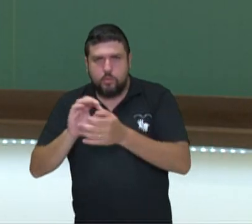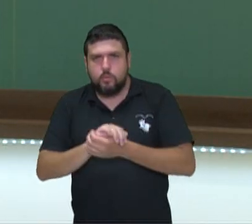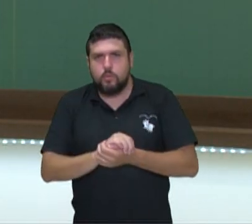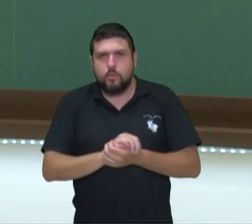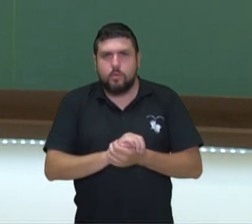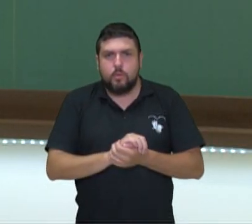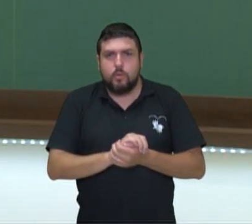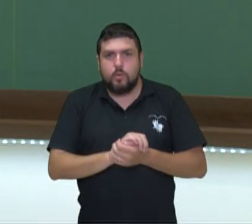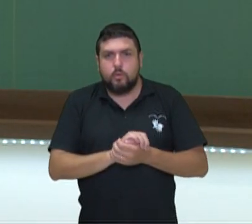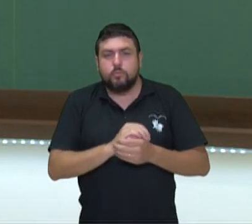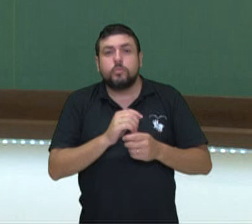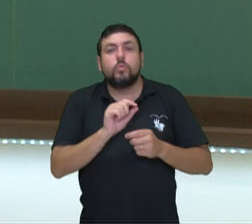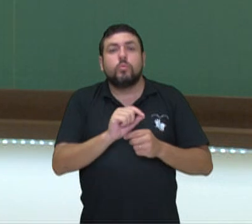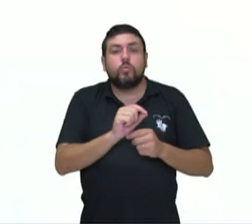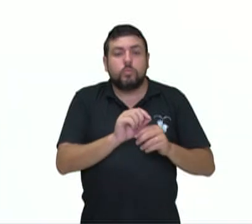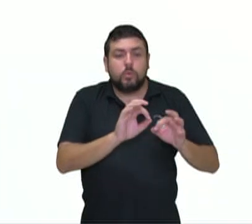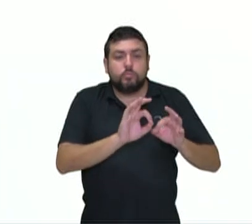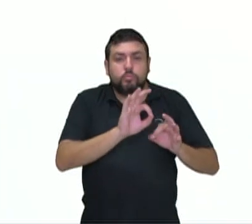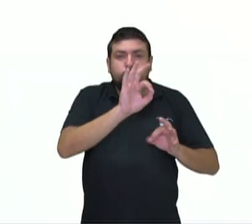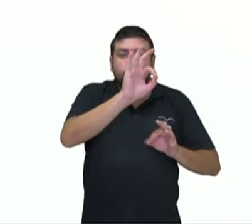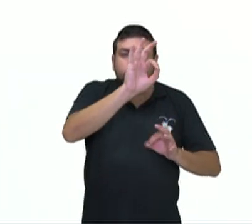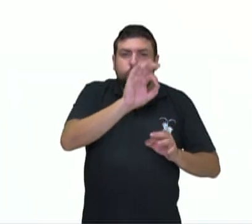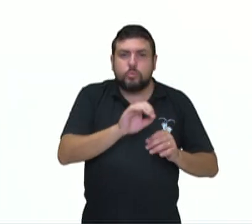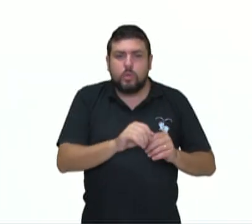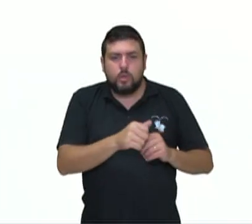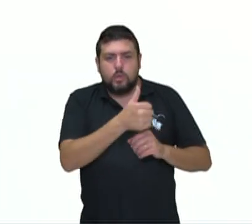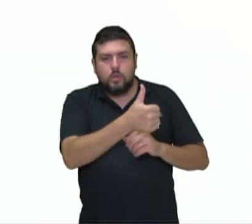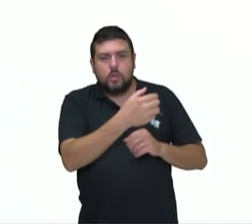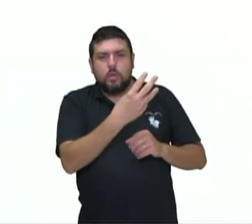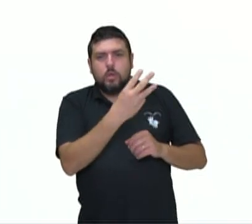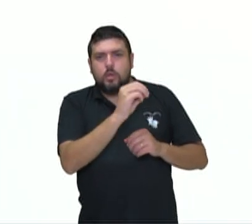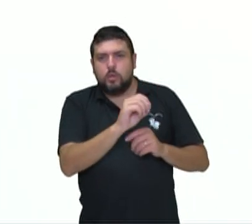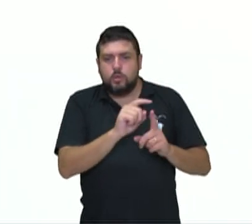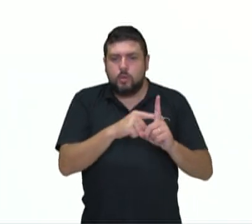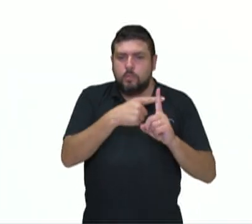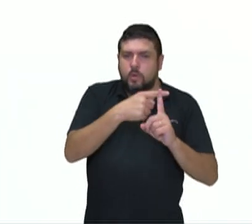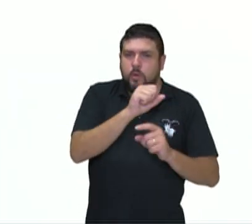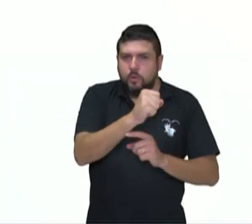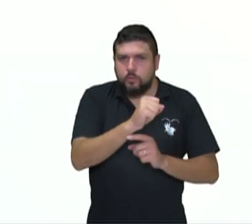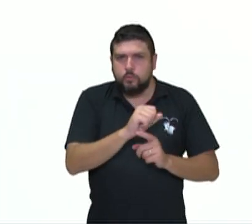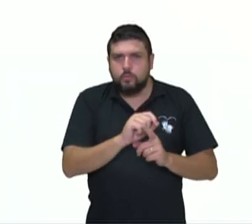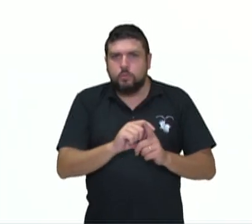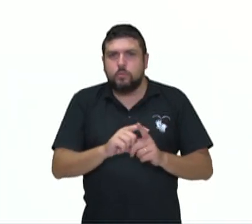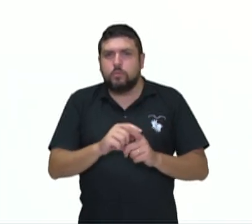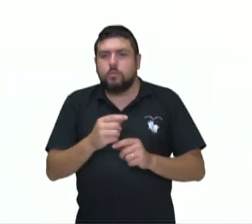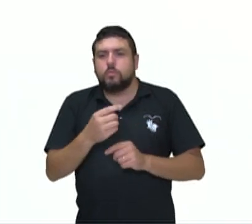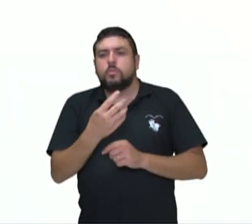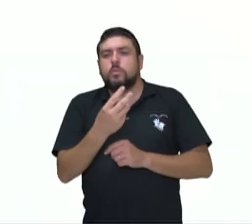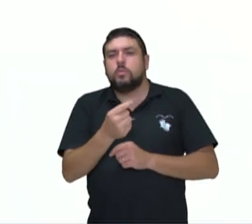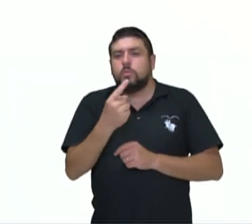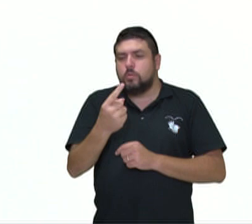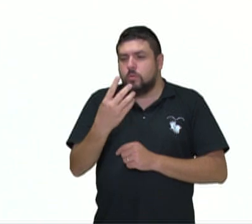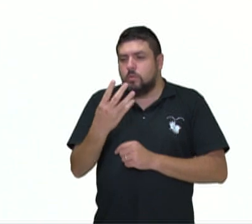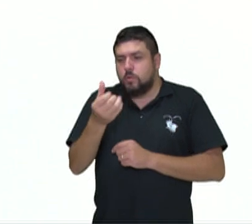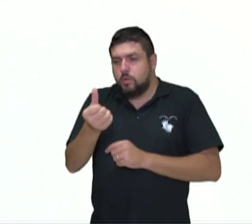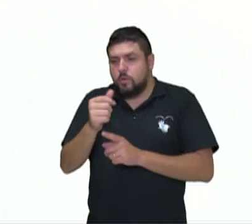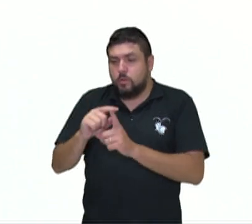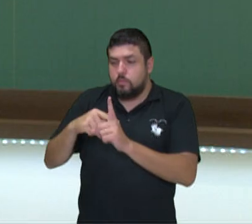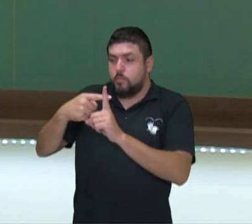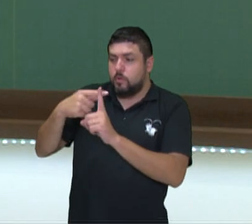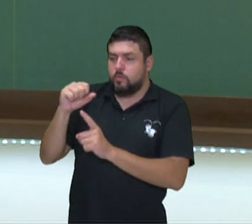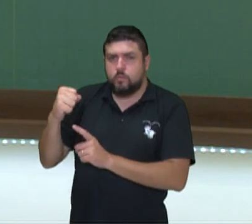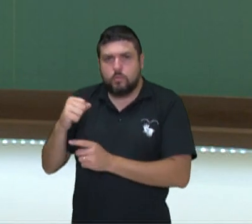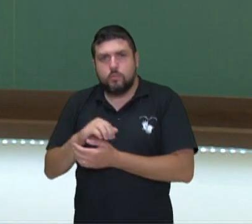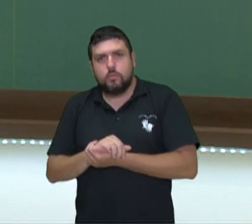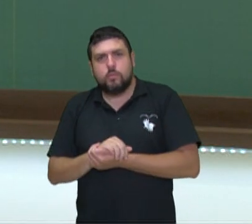8 centímetros, 130 mais 8, 138 mais 8, 146 mais 8. Então, eu